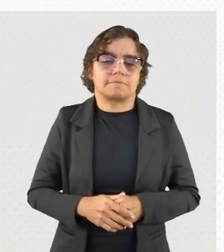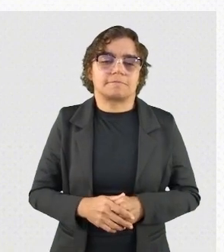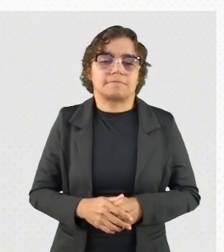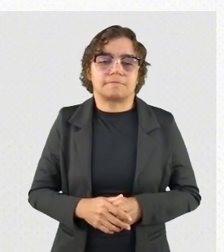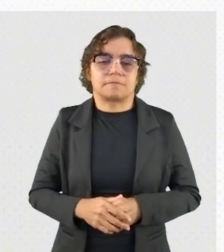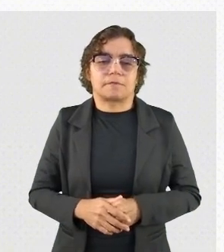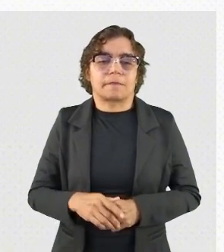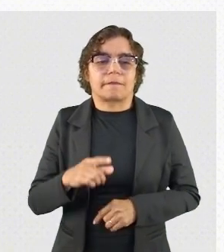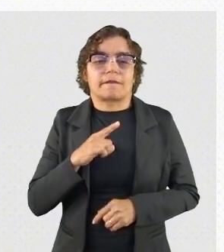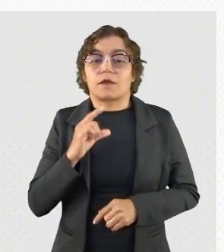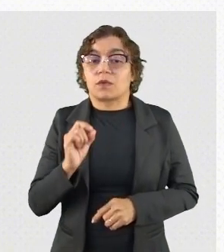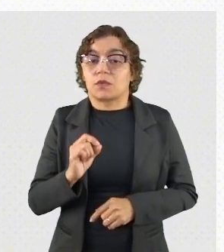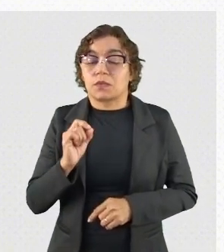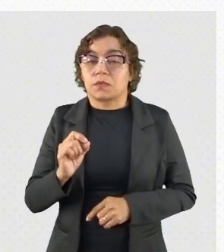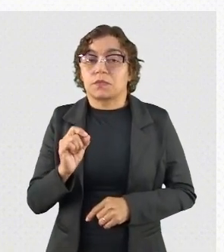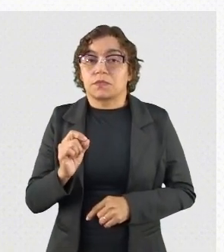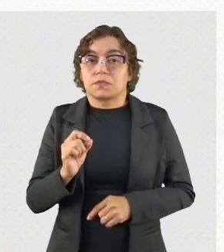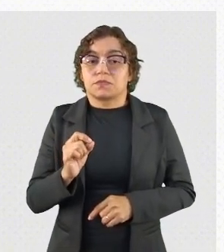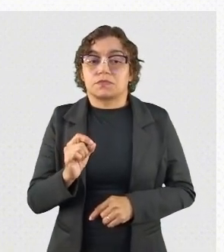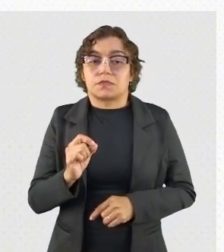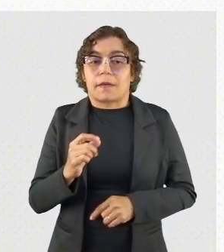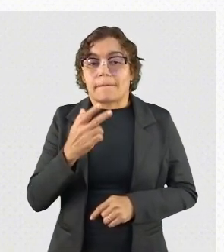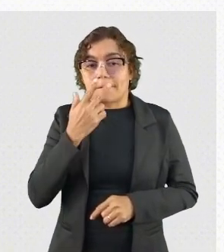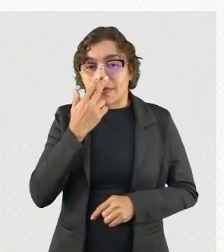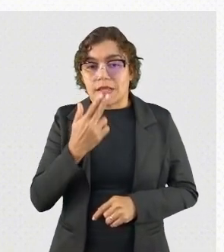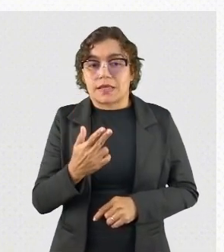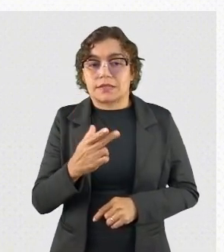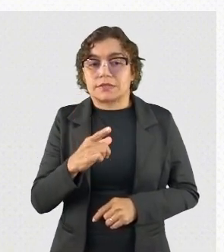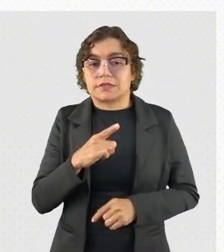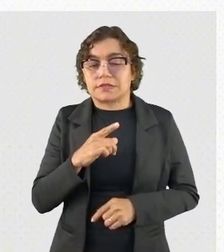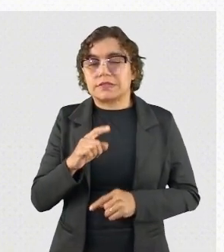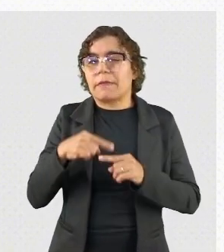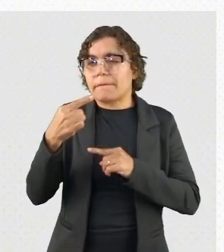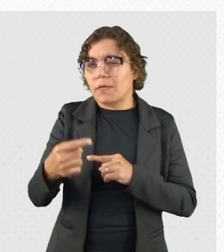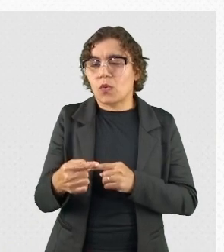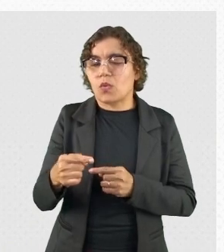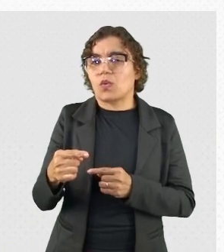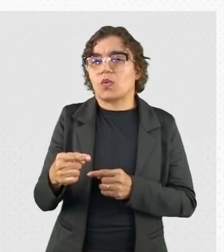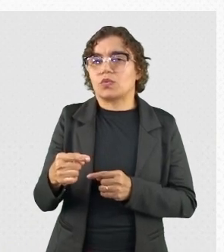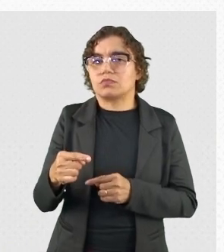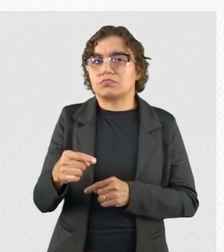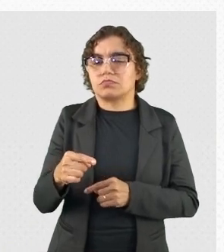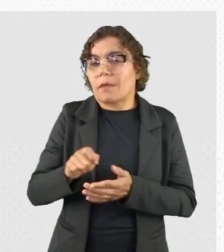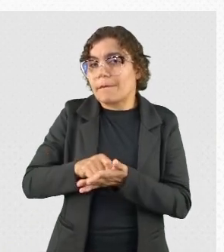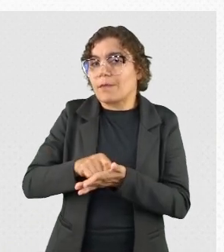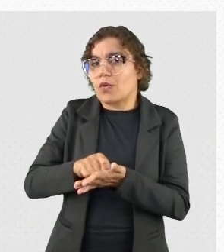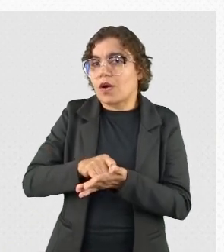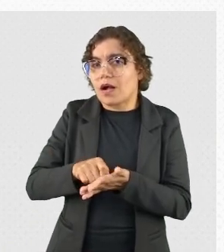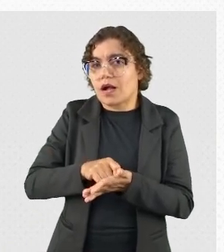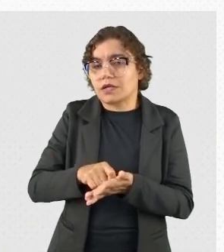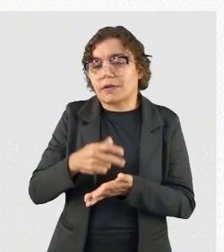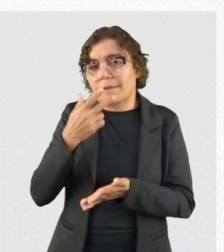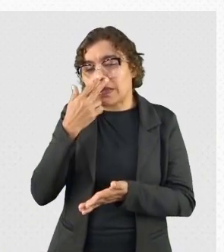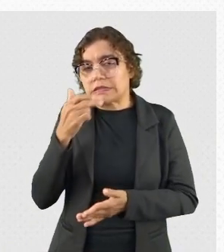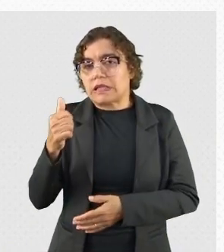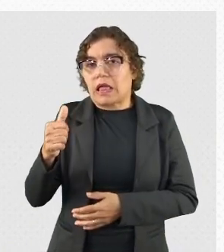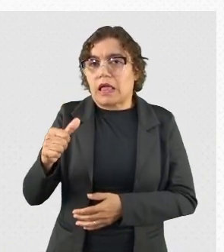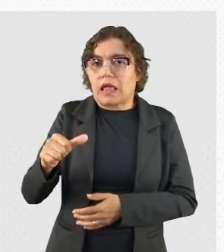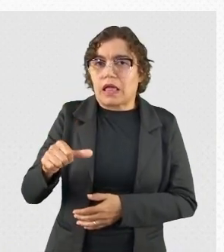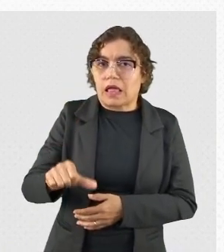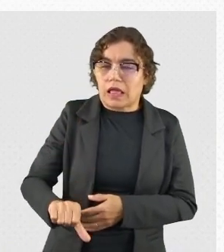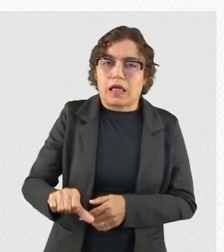tem, logo em seguida, um declínio, né, da borracha devido à concorrência,